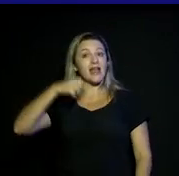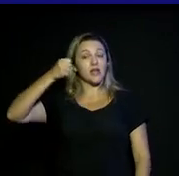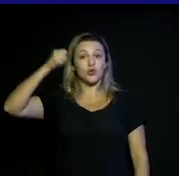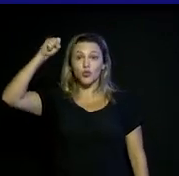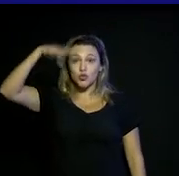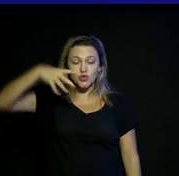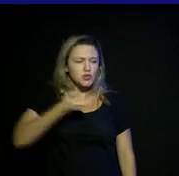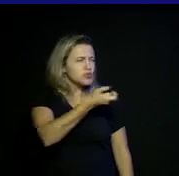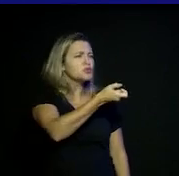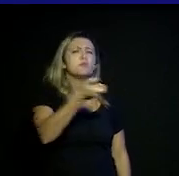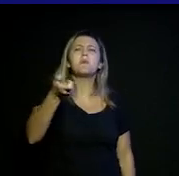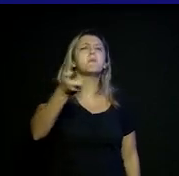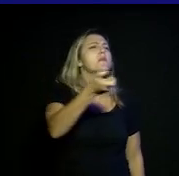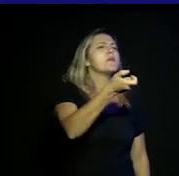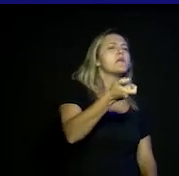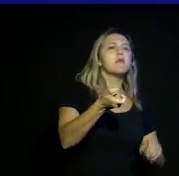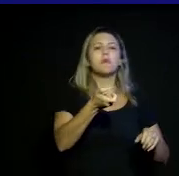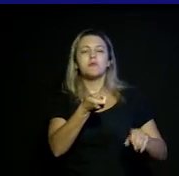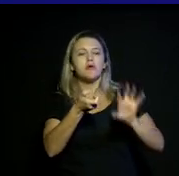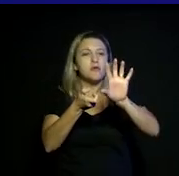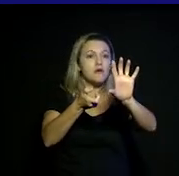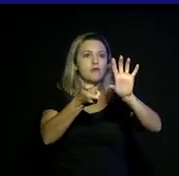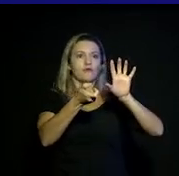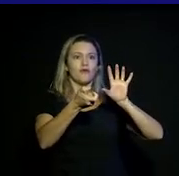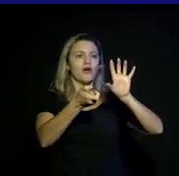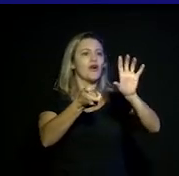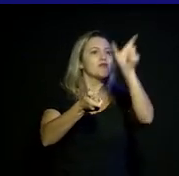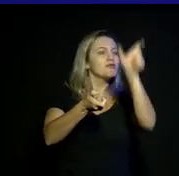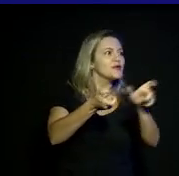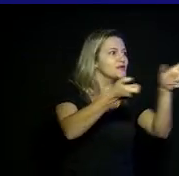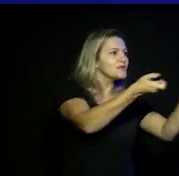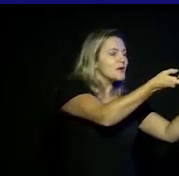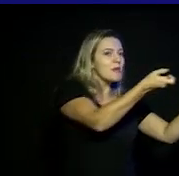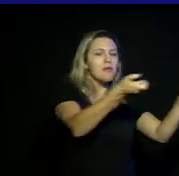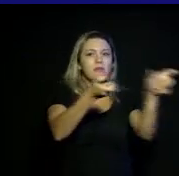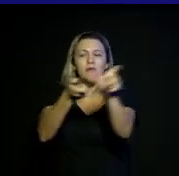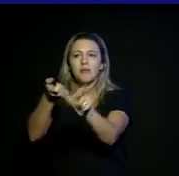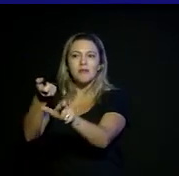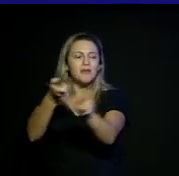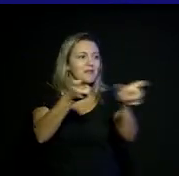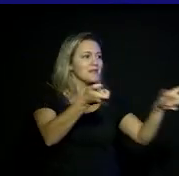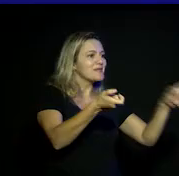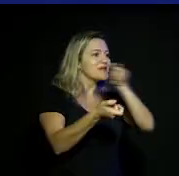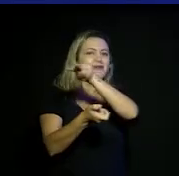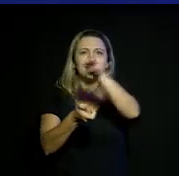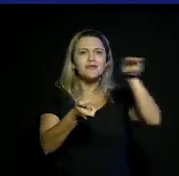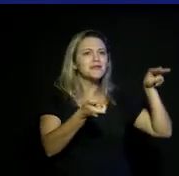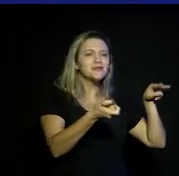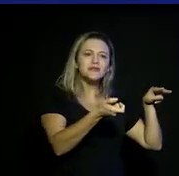vou iluminando o rosto de cada um, ampliando o foco. Agora eu vejo uma pessoa, daqui a pouco vejo duas, vejo 10, vejo